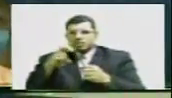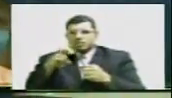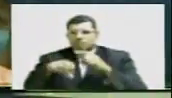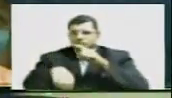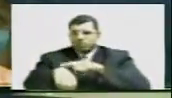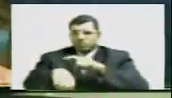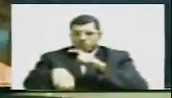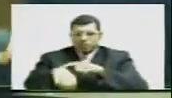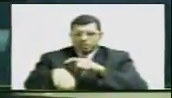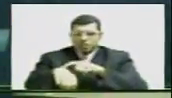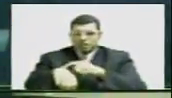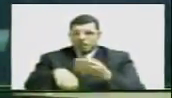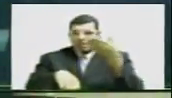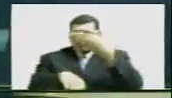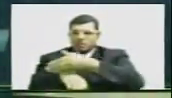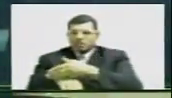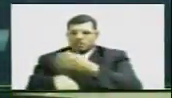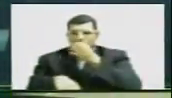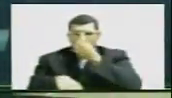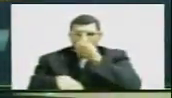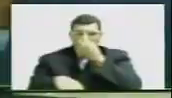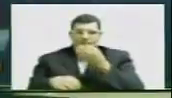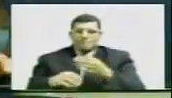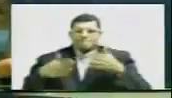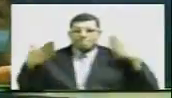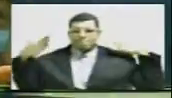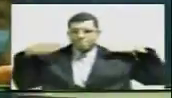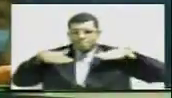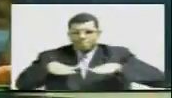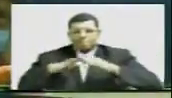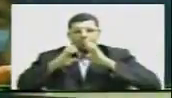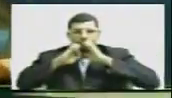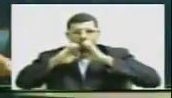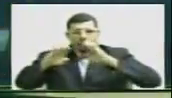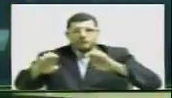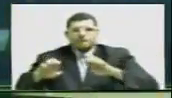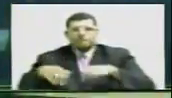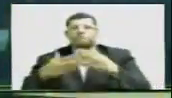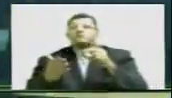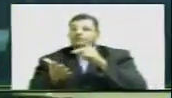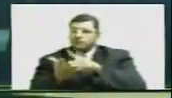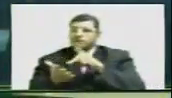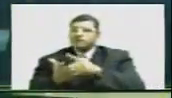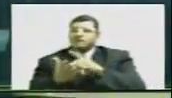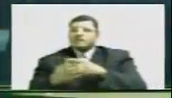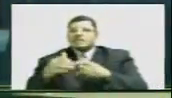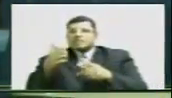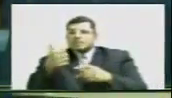175 horas para ser desembaraçado no aeroporto Eduardo Gomes. Isso mesmo,